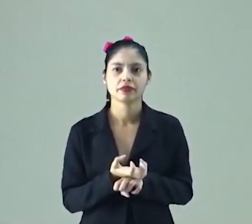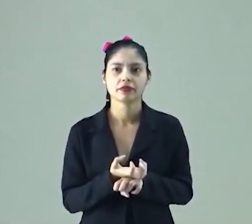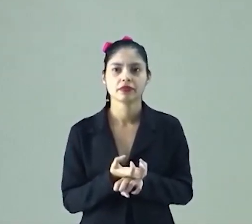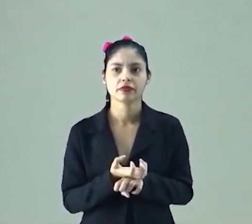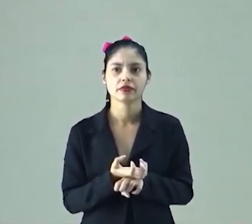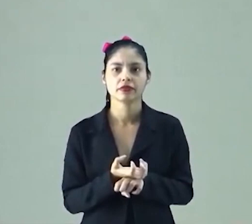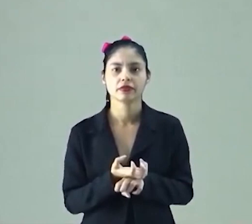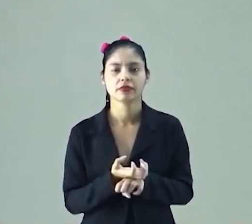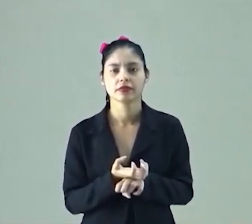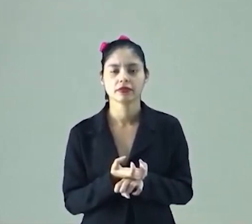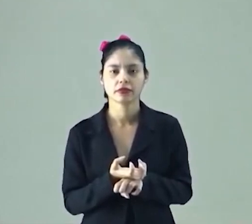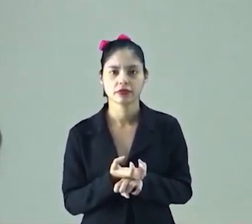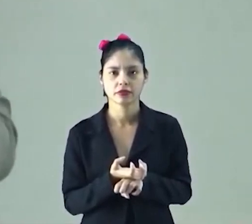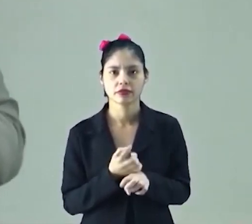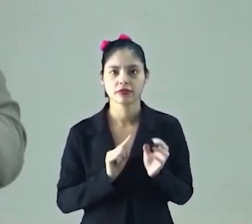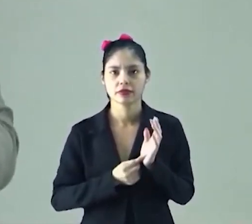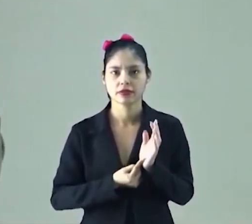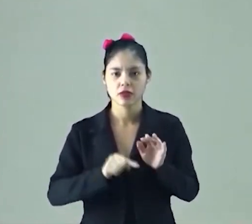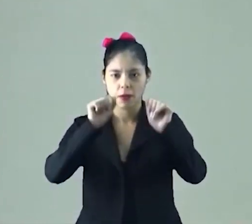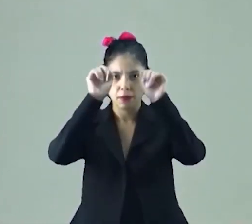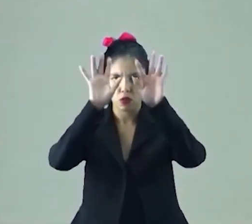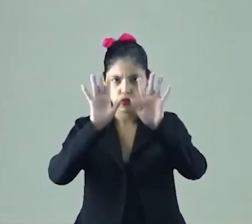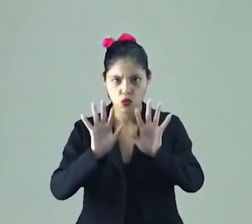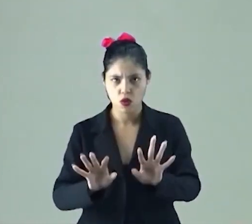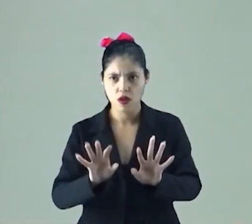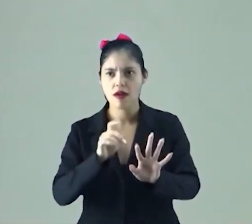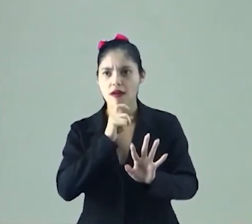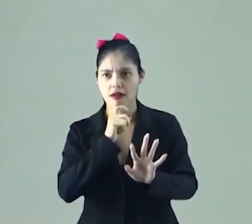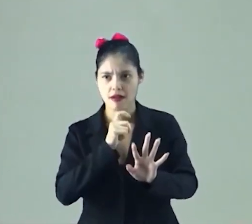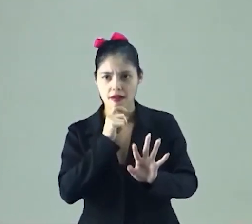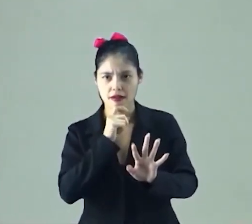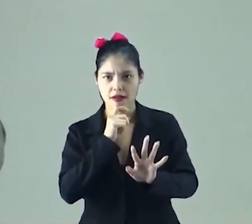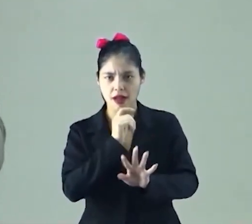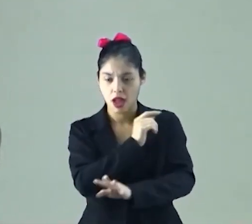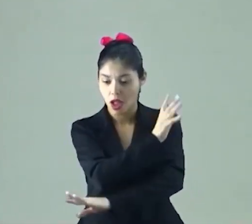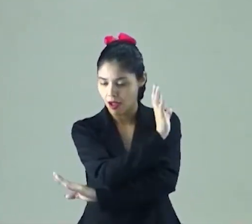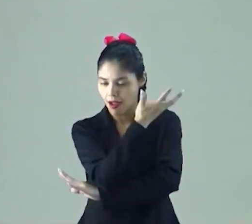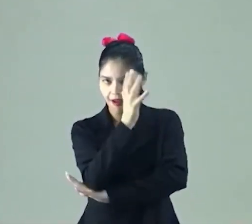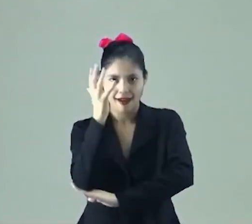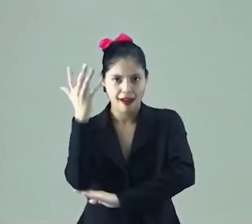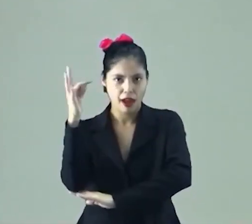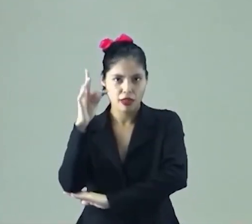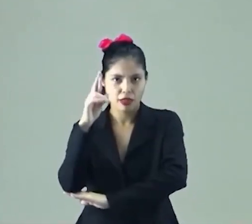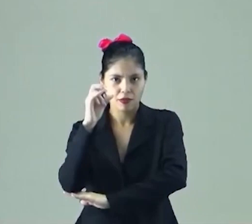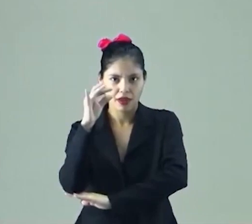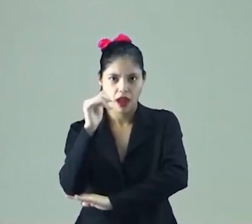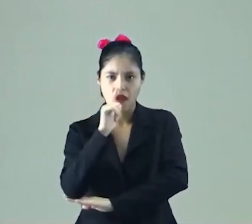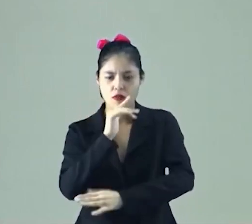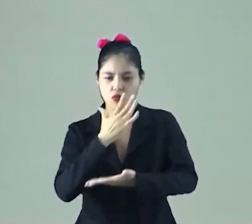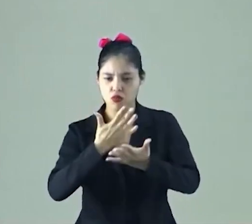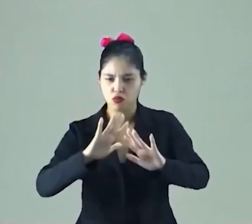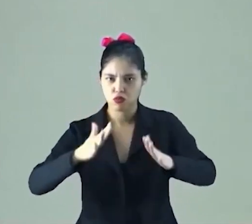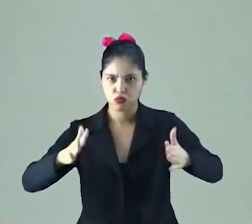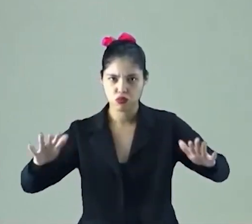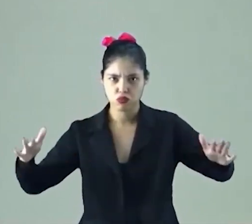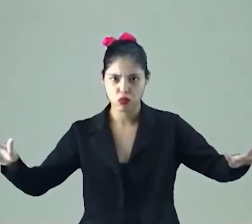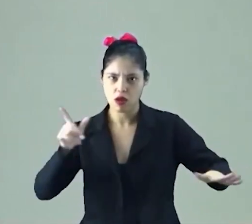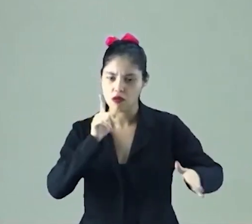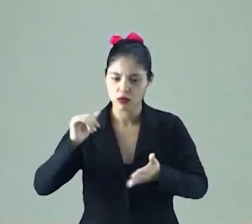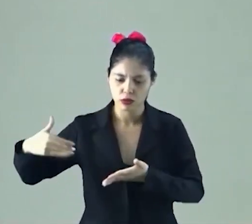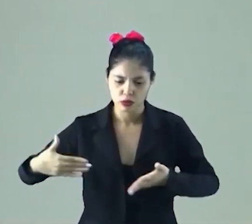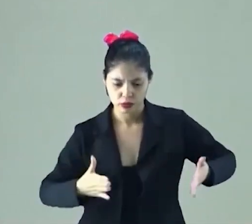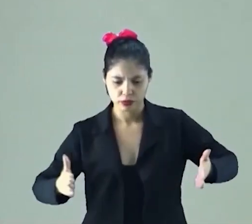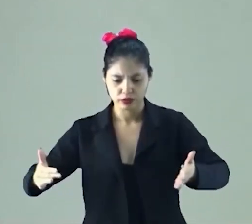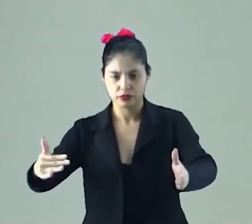um ponto que tem neve, você tem uma floresta tropical, você tem os mares, os oceanos, os